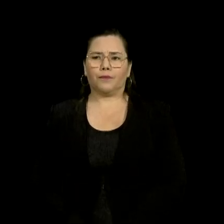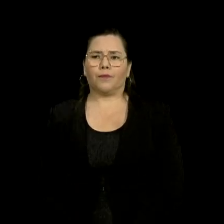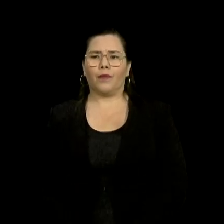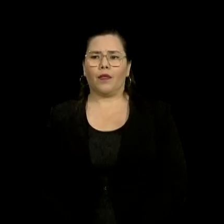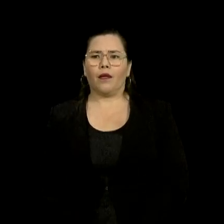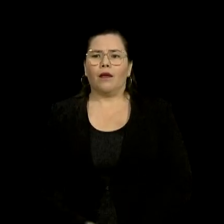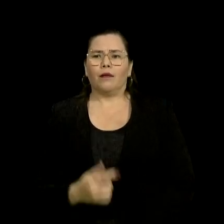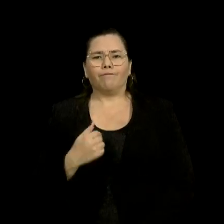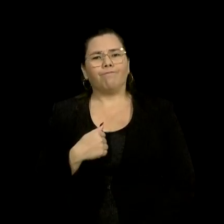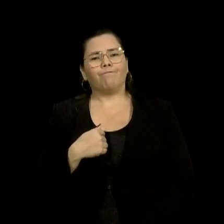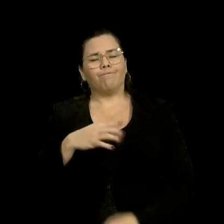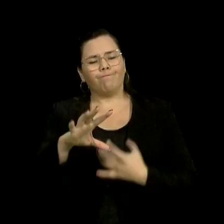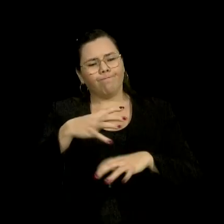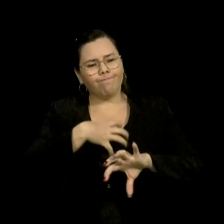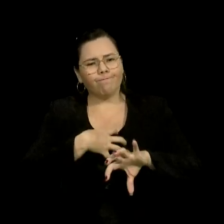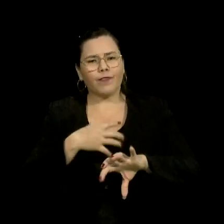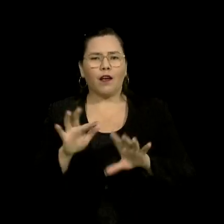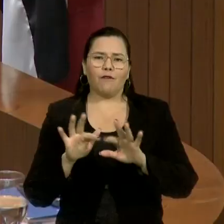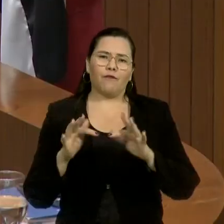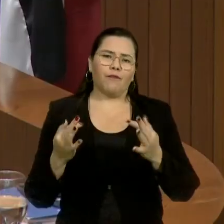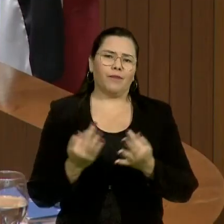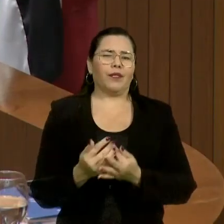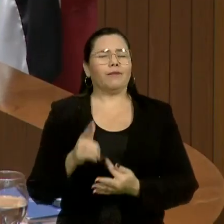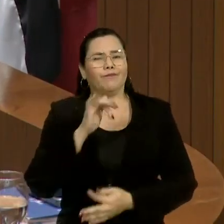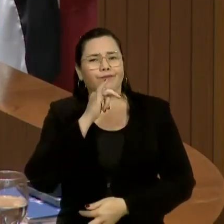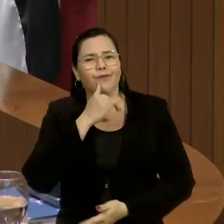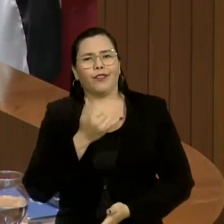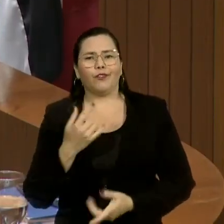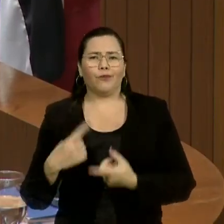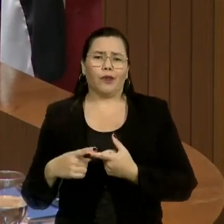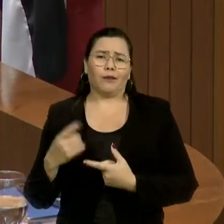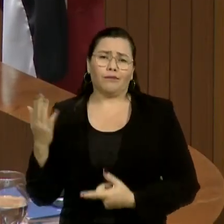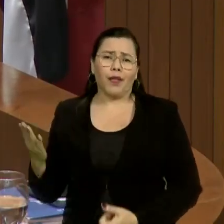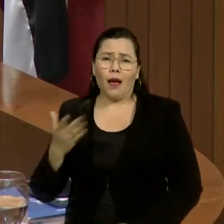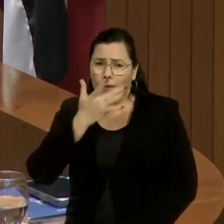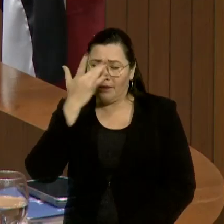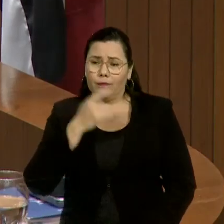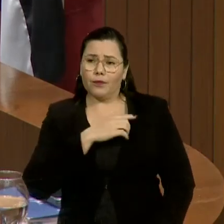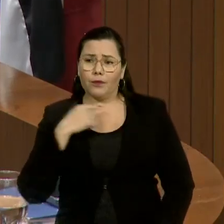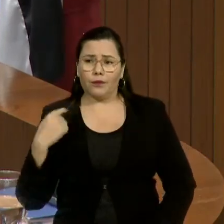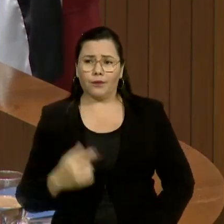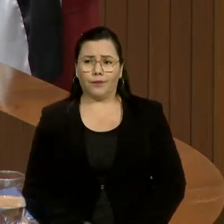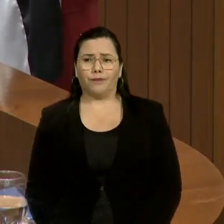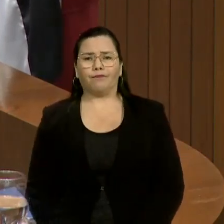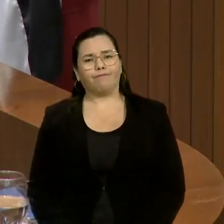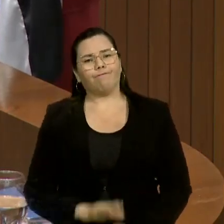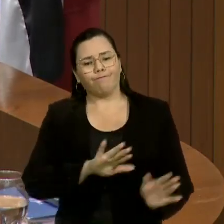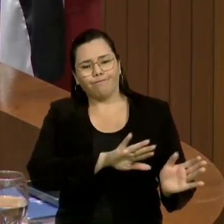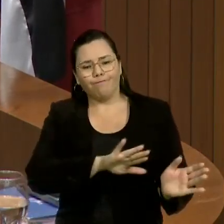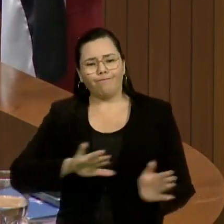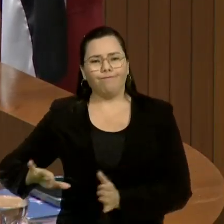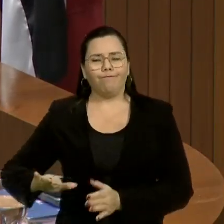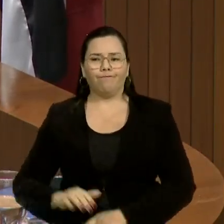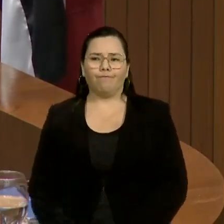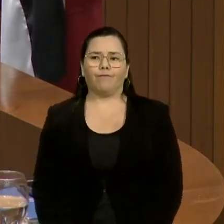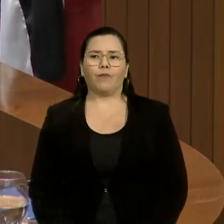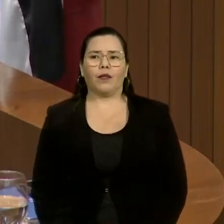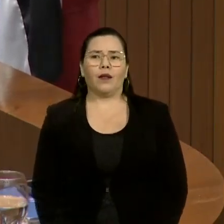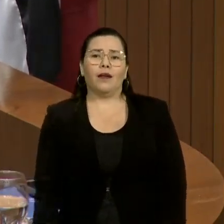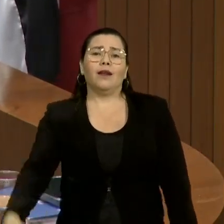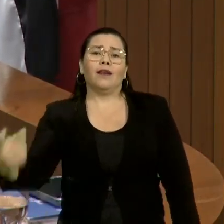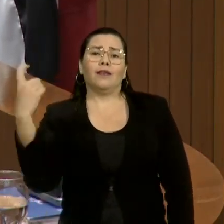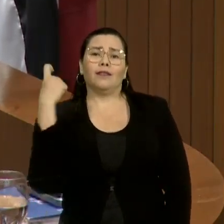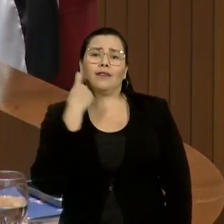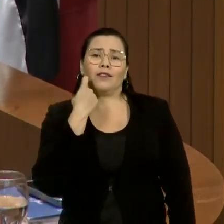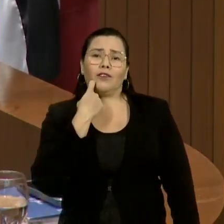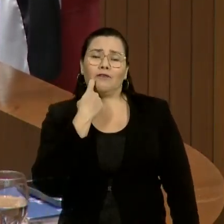nesse momento tão difícil. Olha, na semana passada, precisamente na sexta-feira, teve um dos eventos mais caricatos